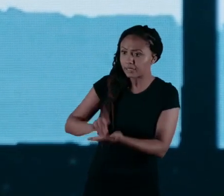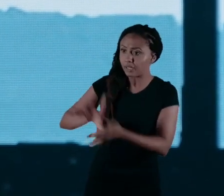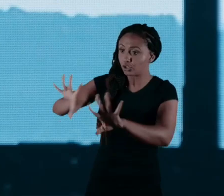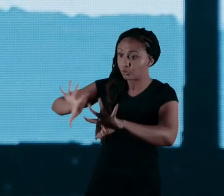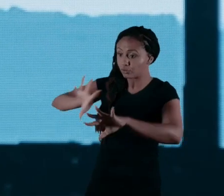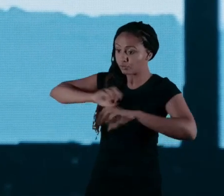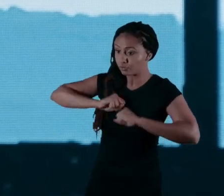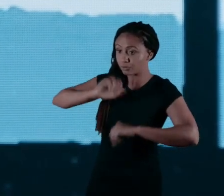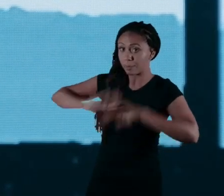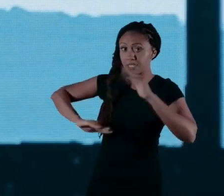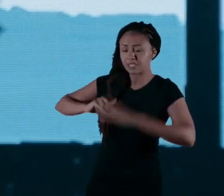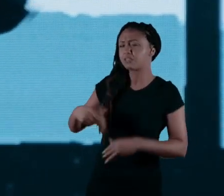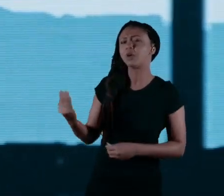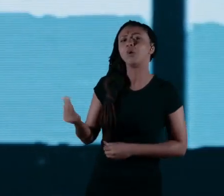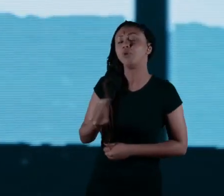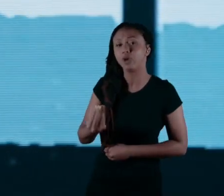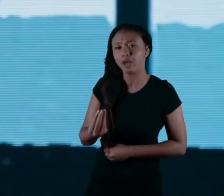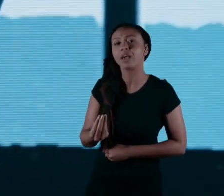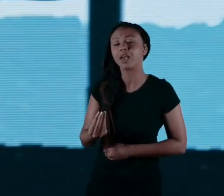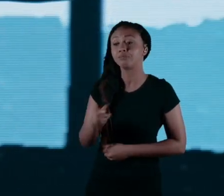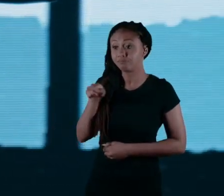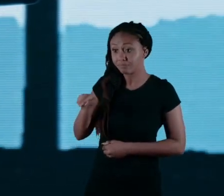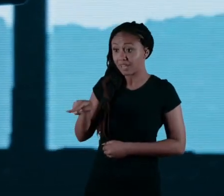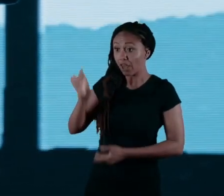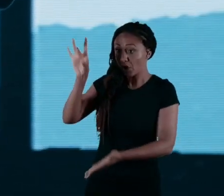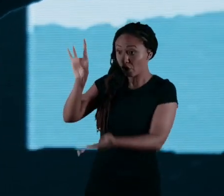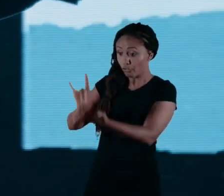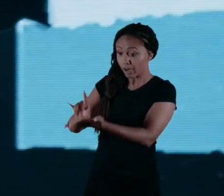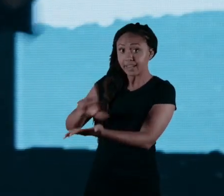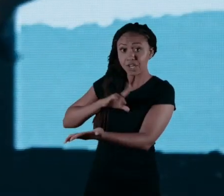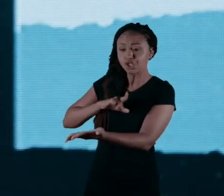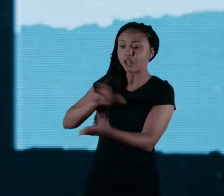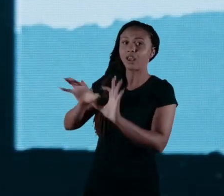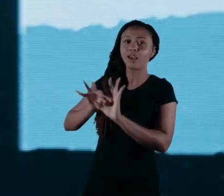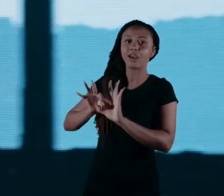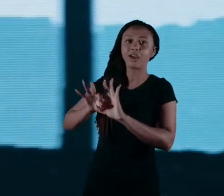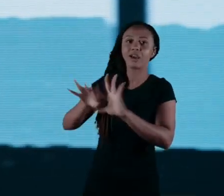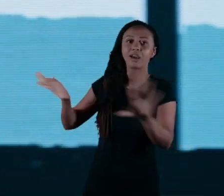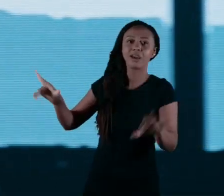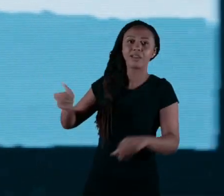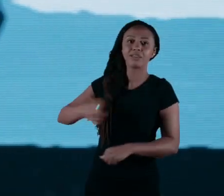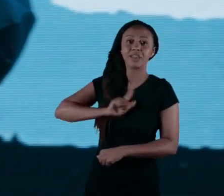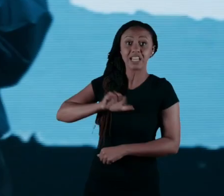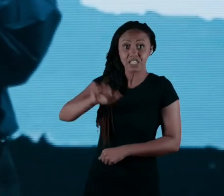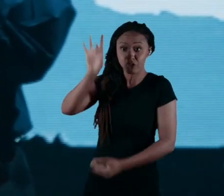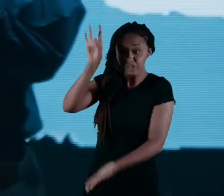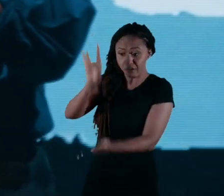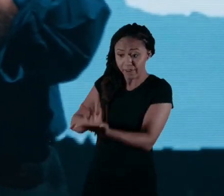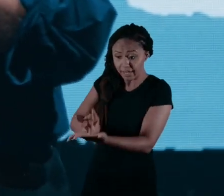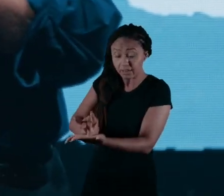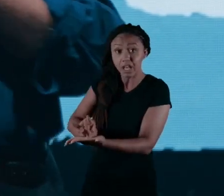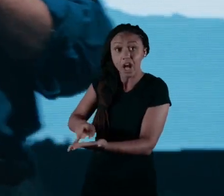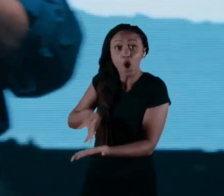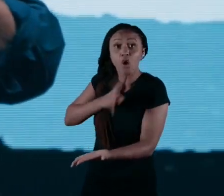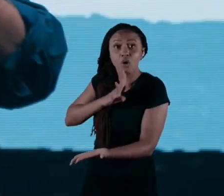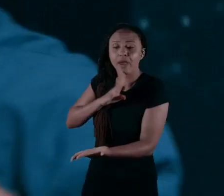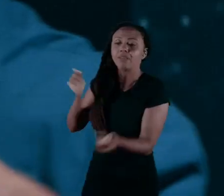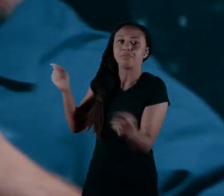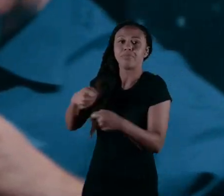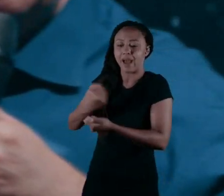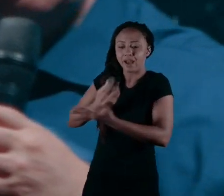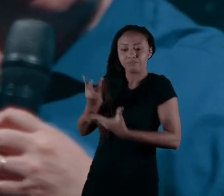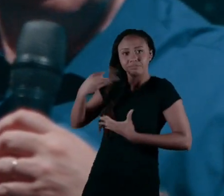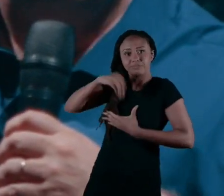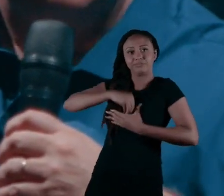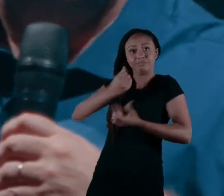está a verdade está a liberdade. Conhecereis a verdade vos libertará. Você quer ser livre